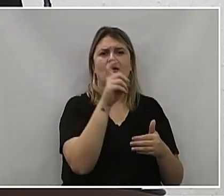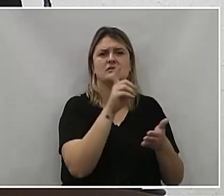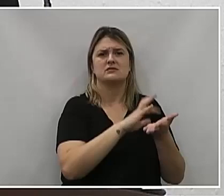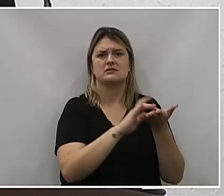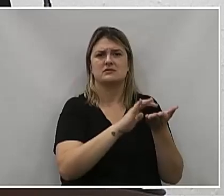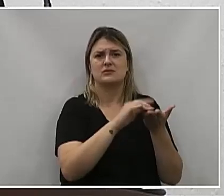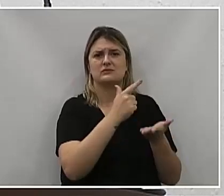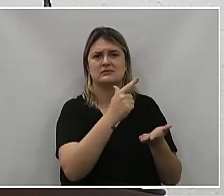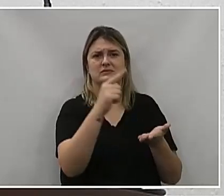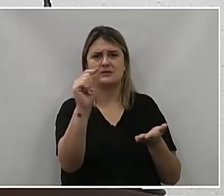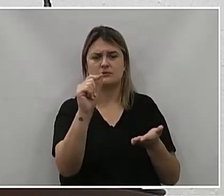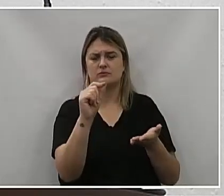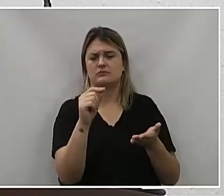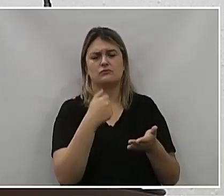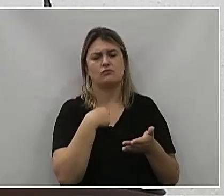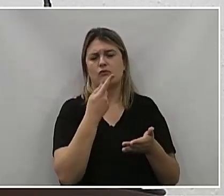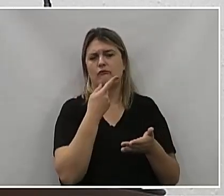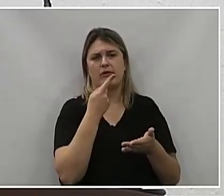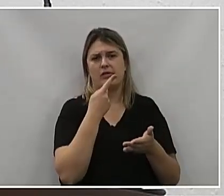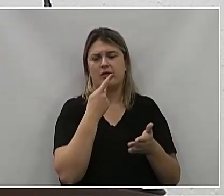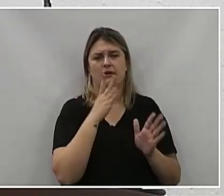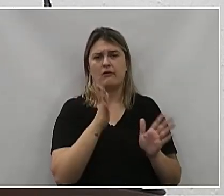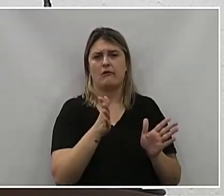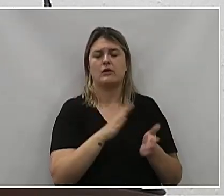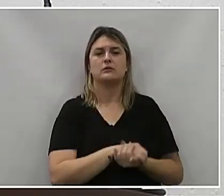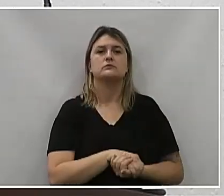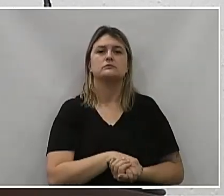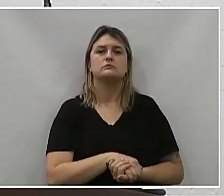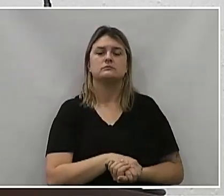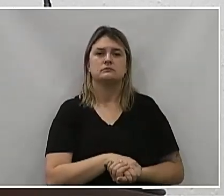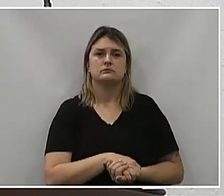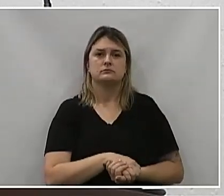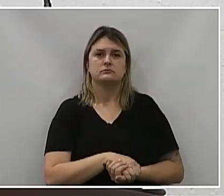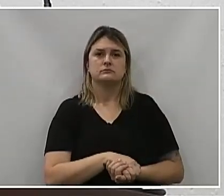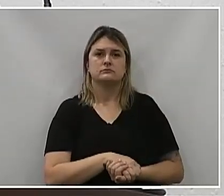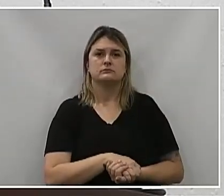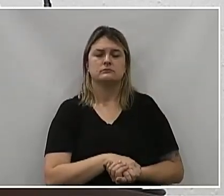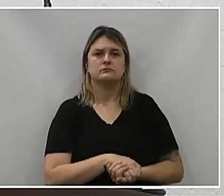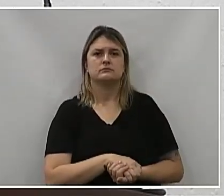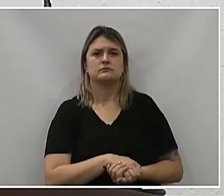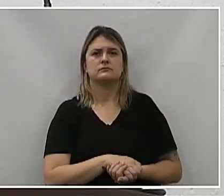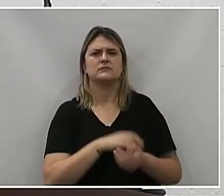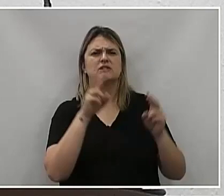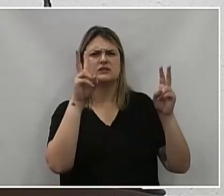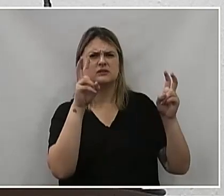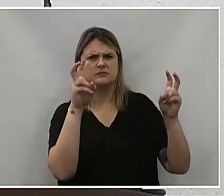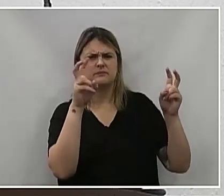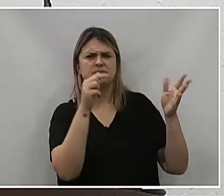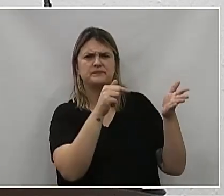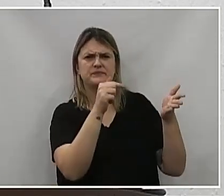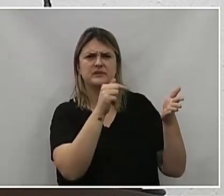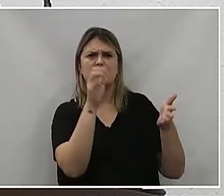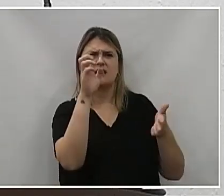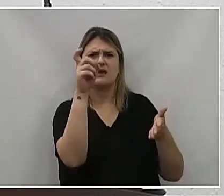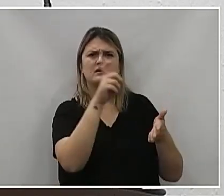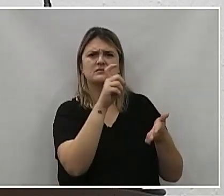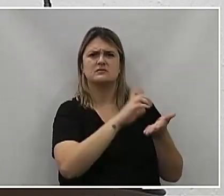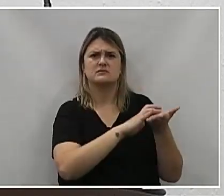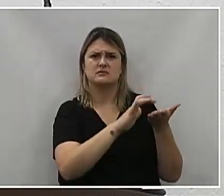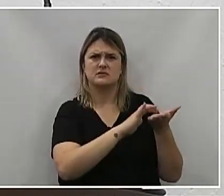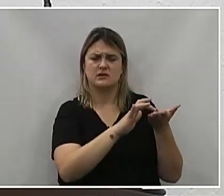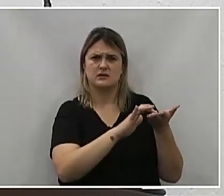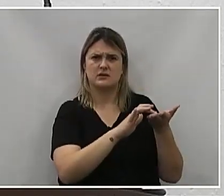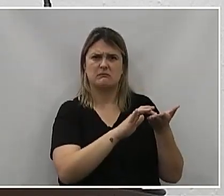da prefeitura, não vou entrar no mérito aqui também agora, sobre uma questão sobre esse ex-secretário.